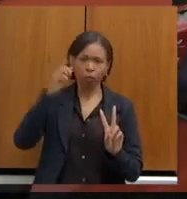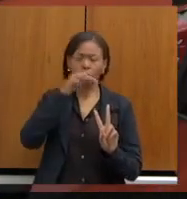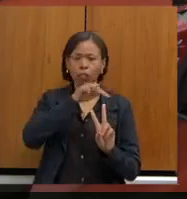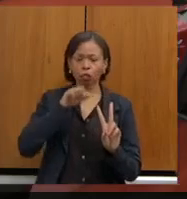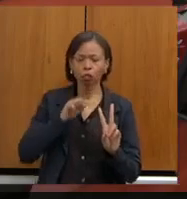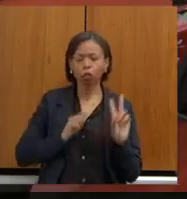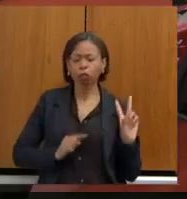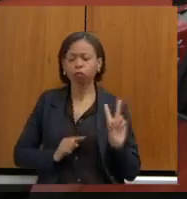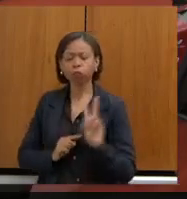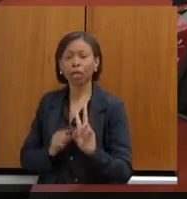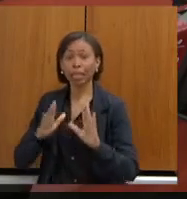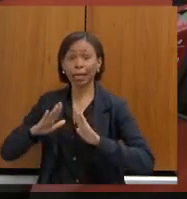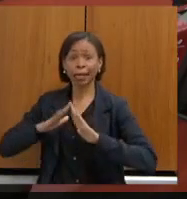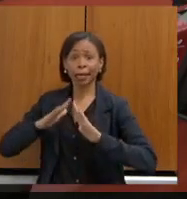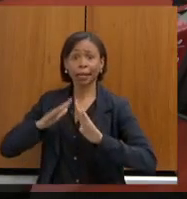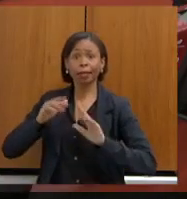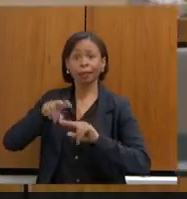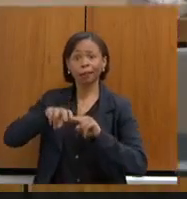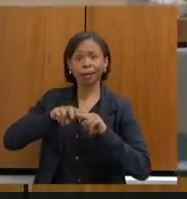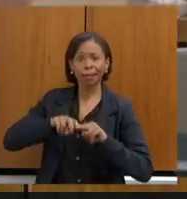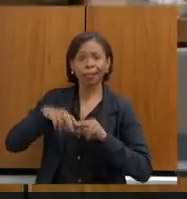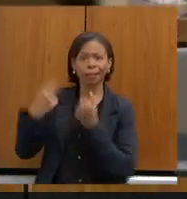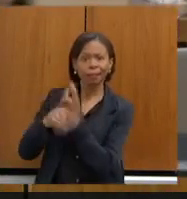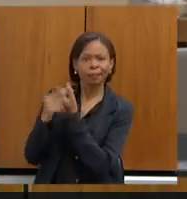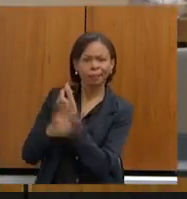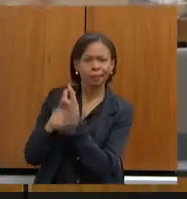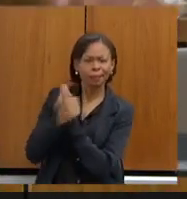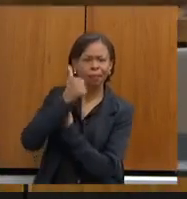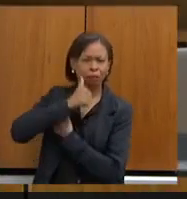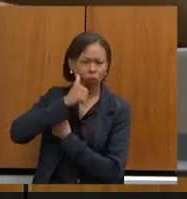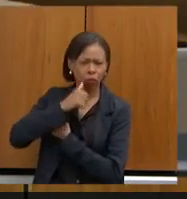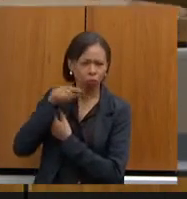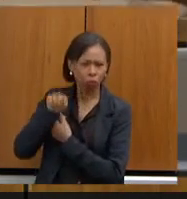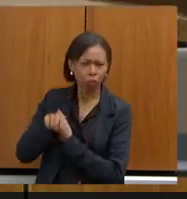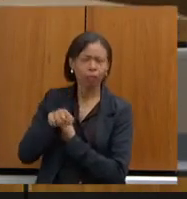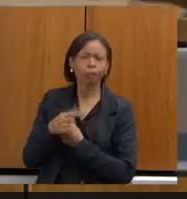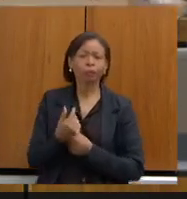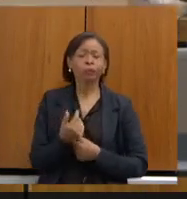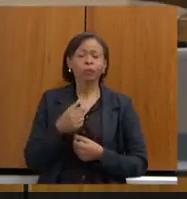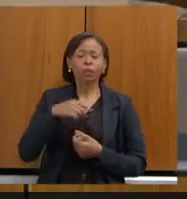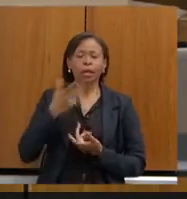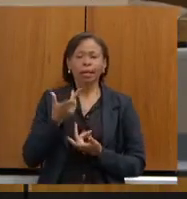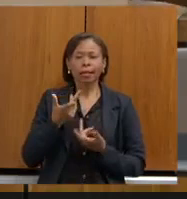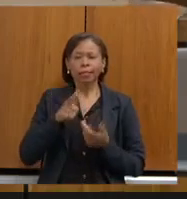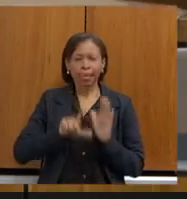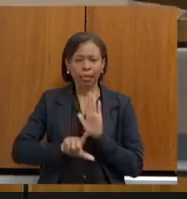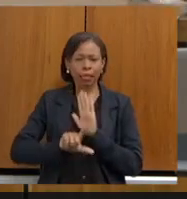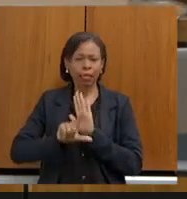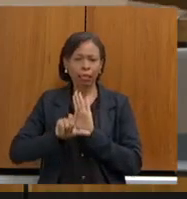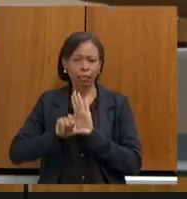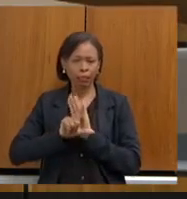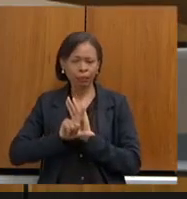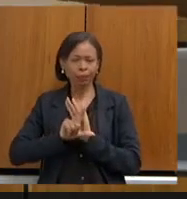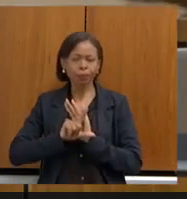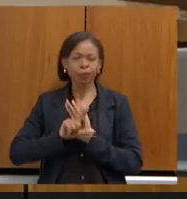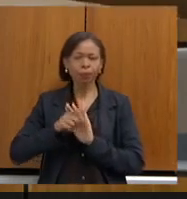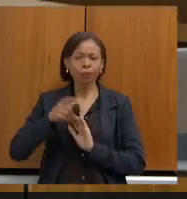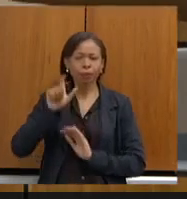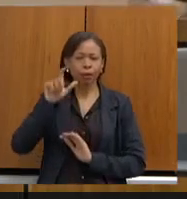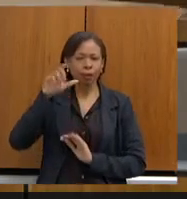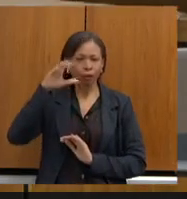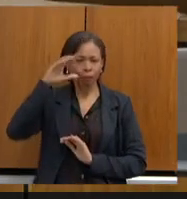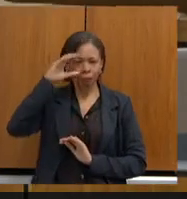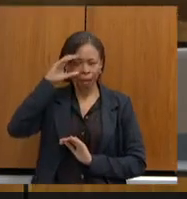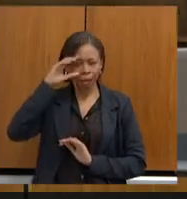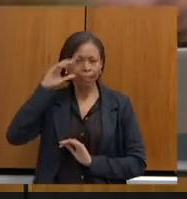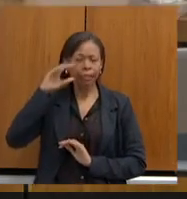da Penha os menininhos chegou e foi em janeiro que chegou na calça da do do polícia e falou assim eu tô sem